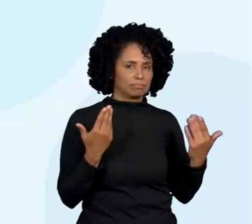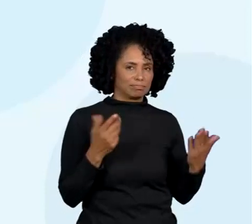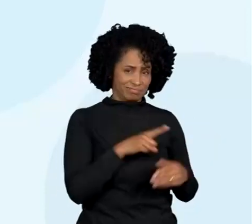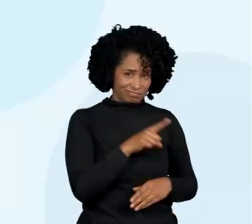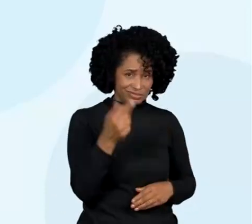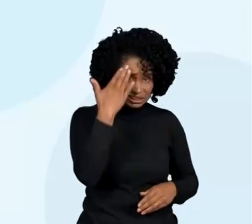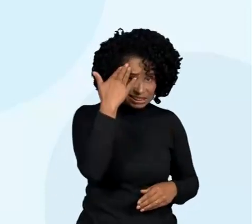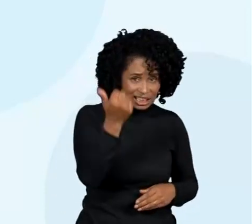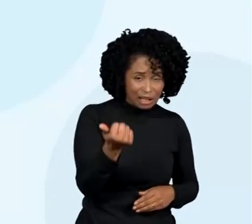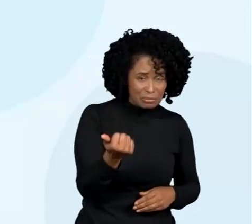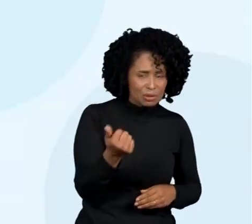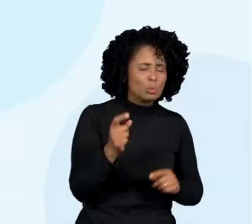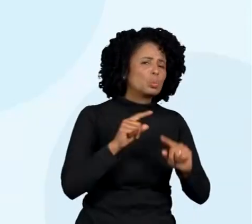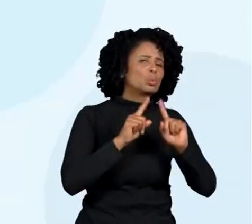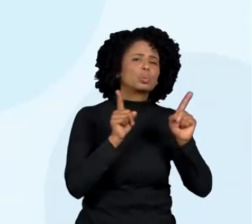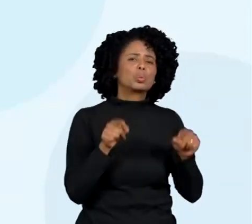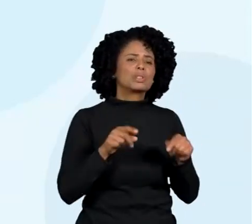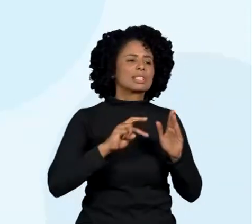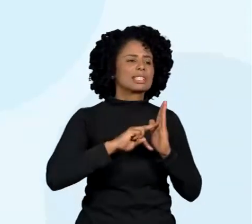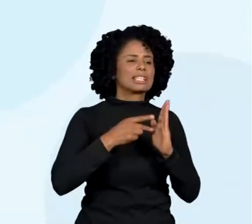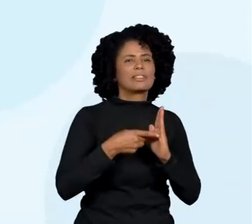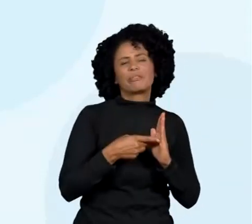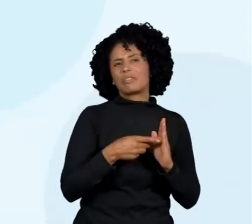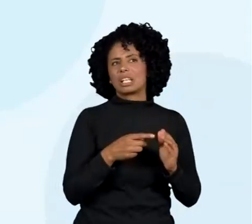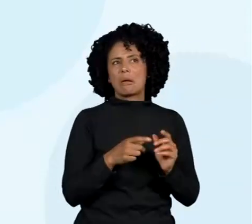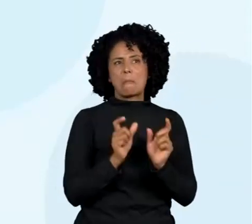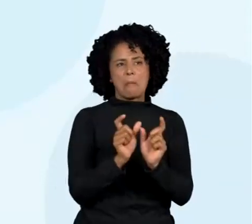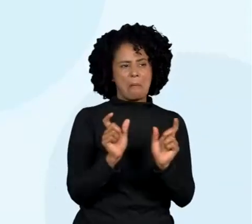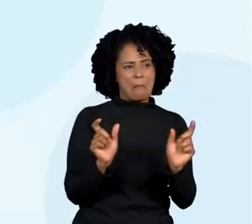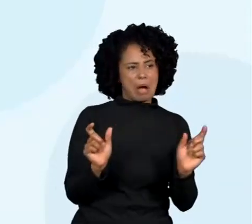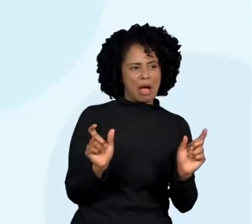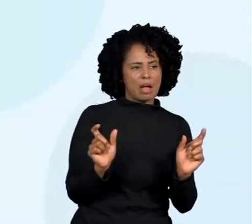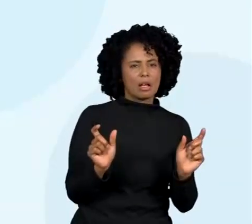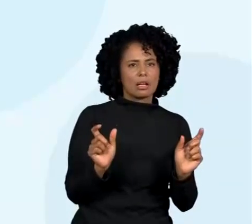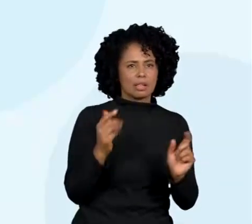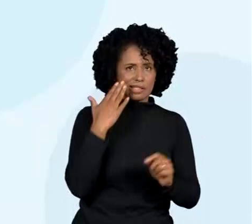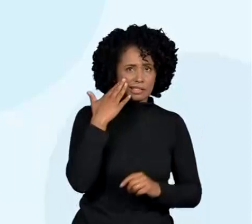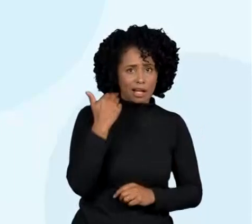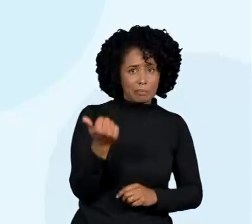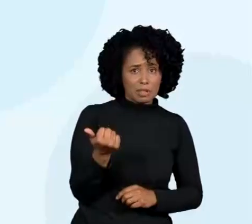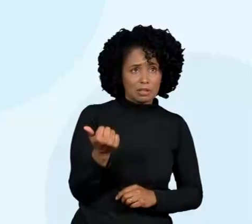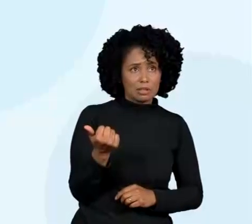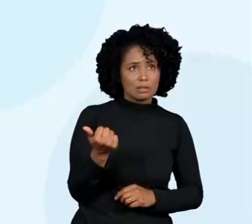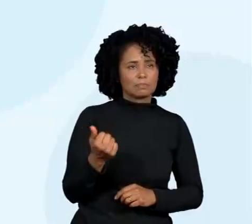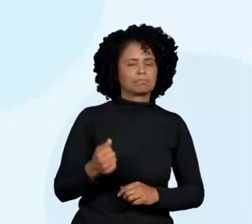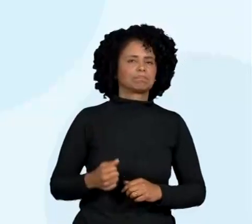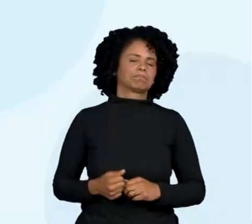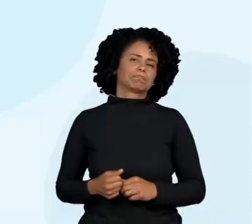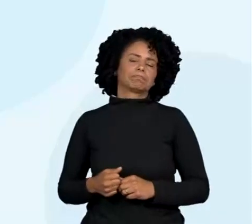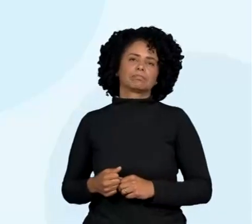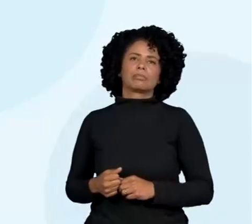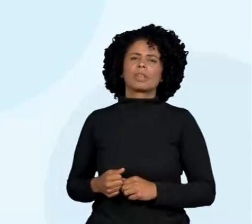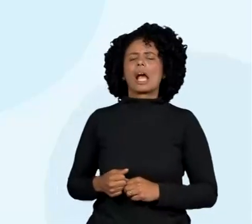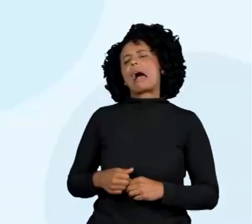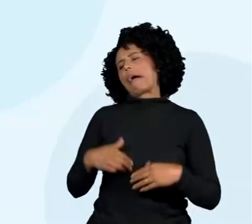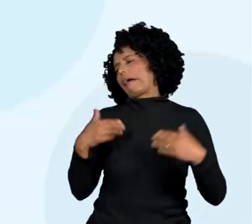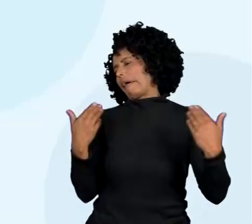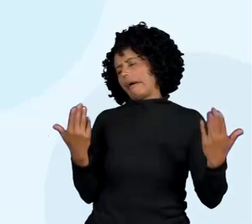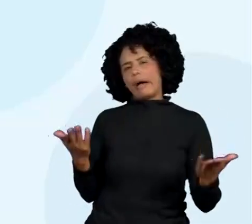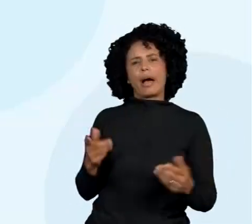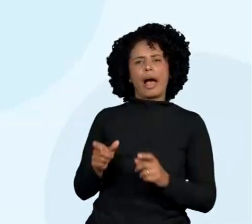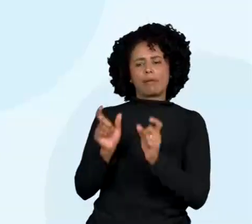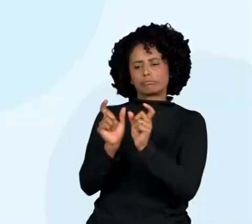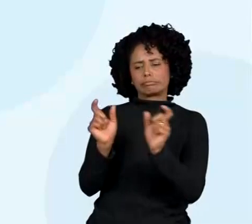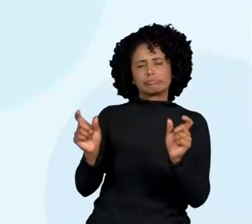Você sabe o que é uma tirinha? E o amigo responde. Tirinha é uma história